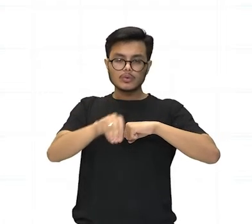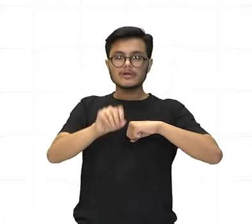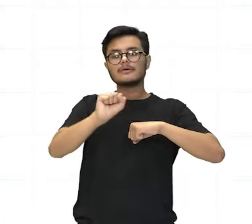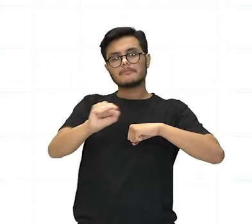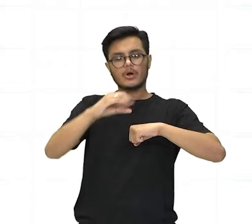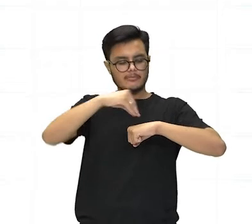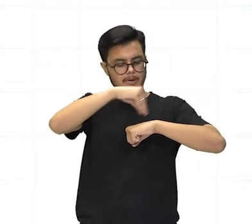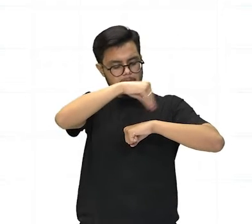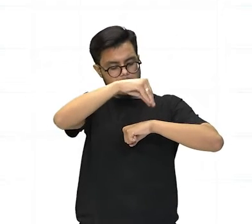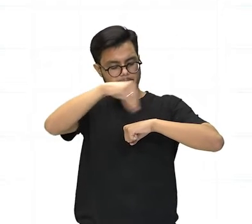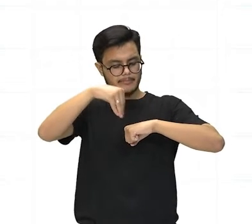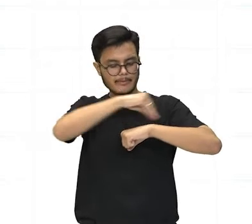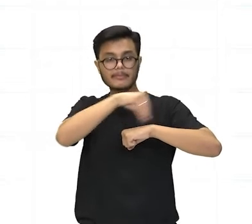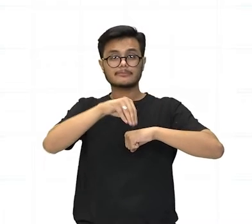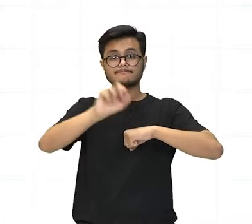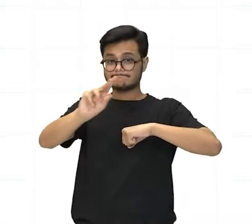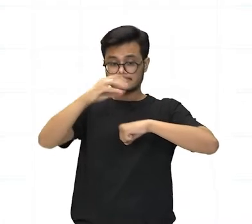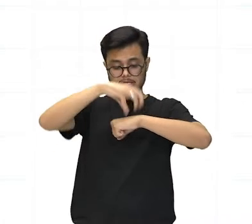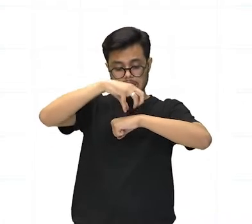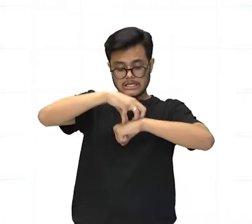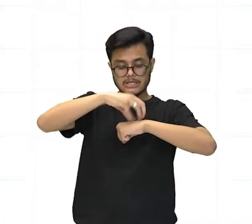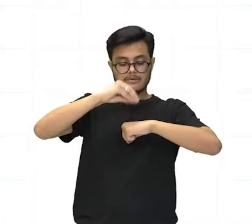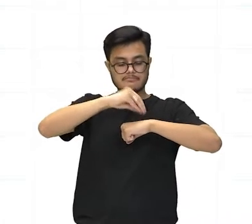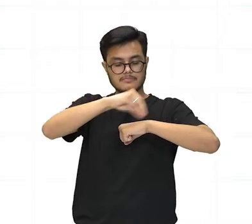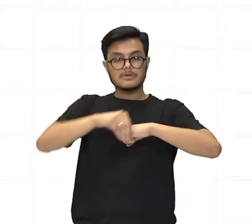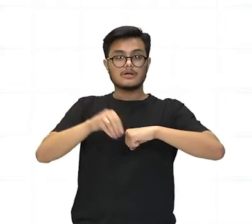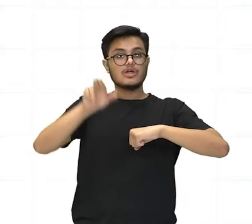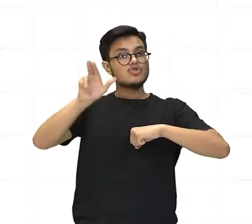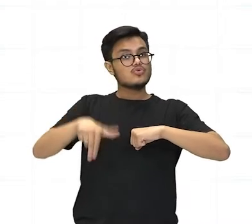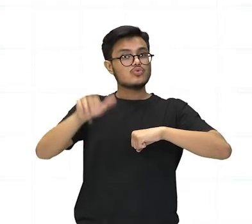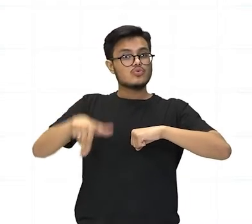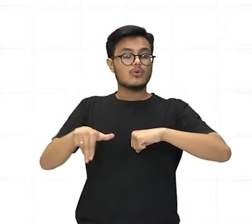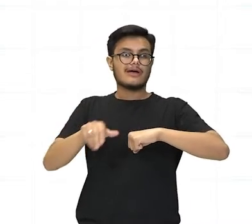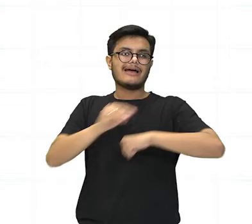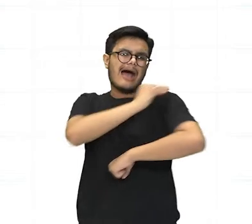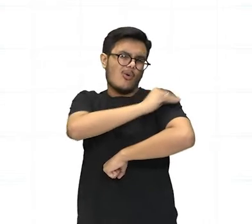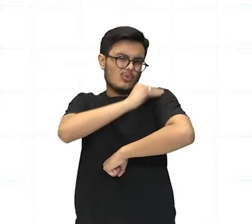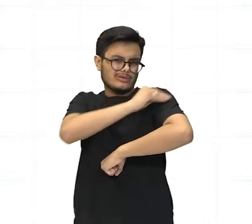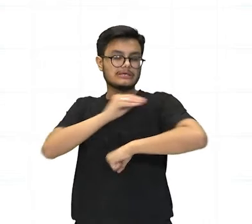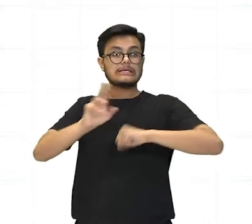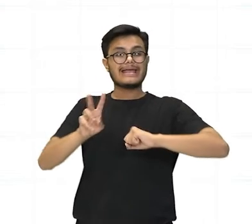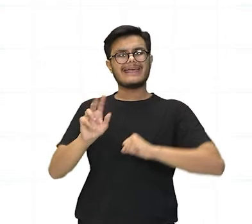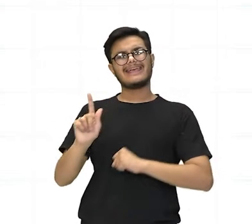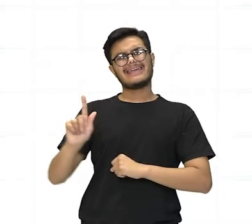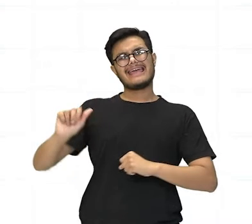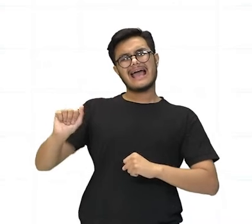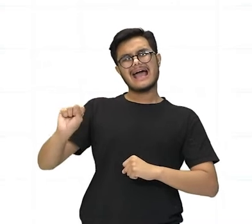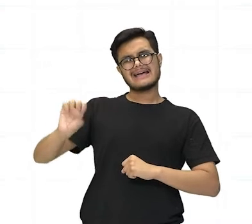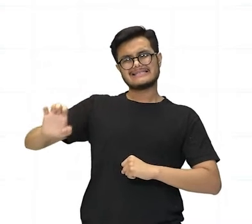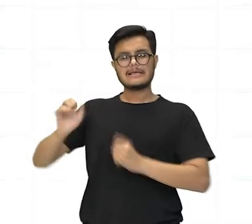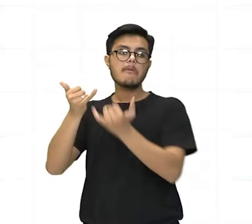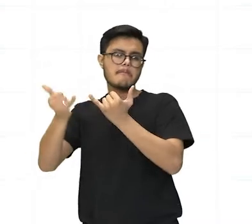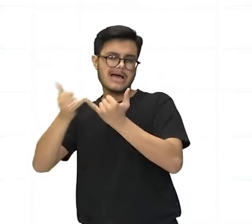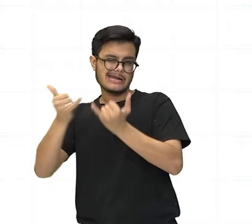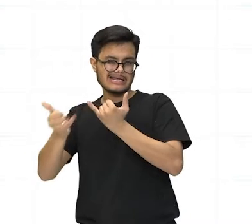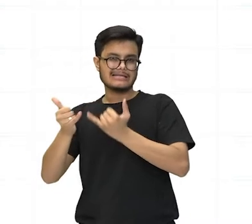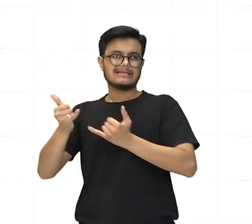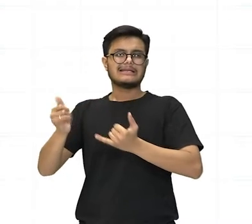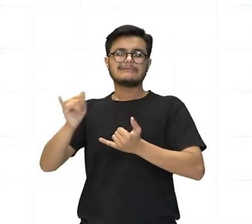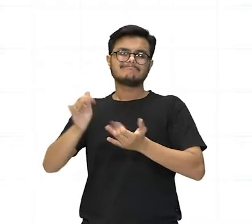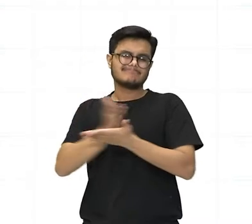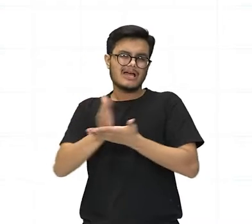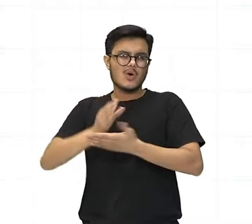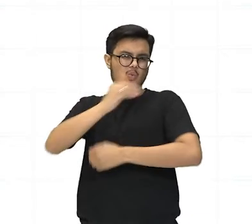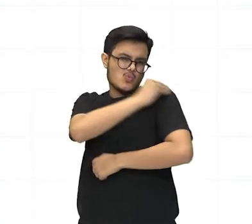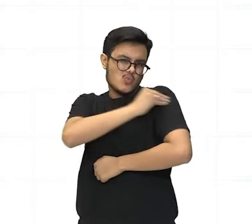coladas dentro do machucado. Nunca um algodão, sempre uma gaze, porque o algodão solta aqueles